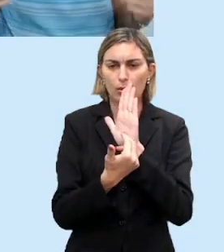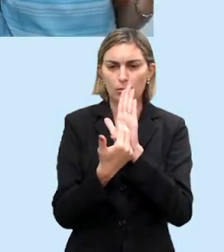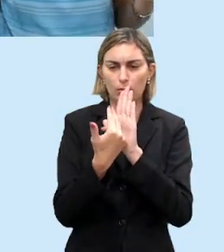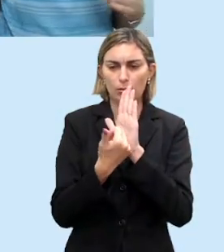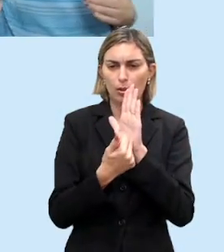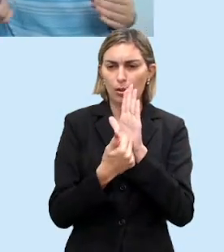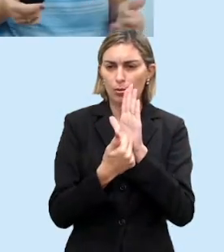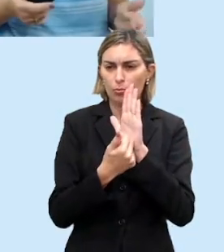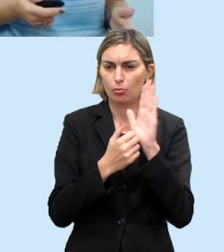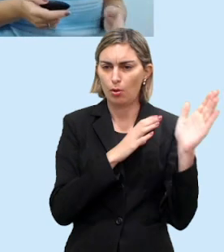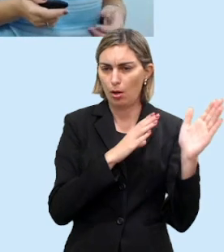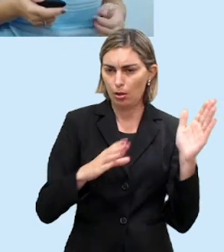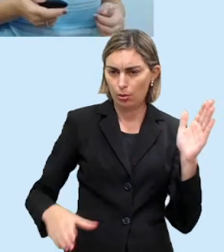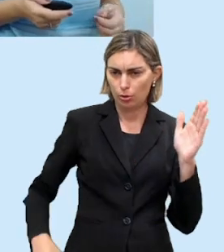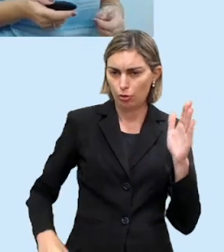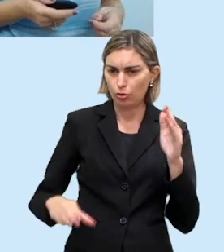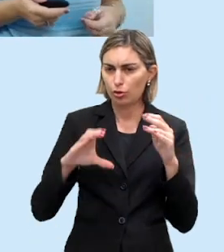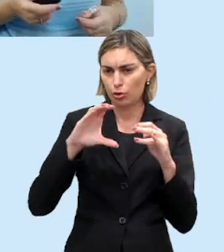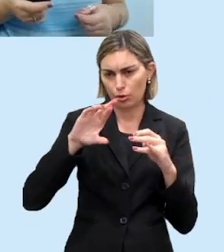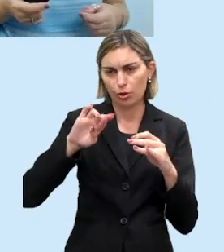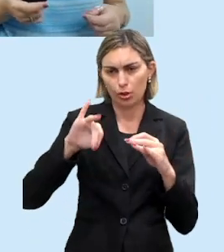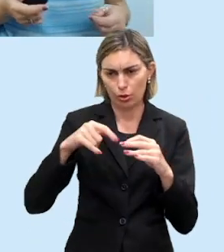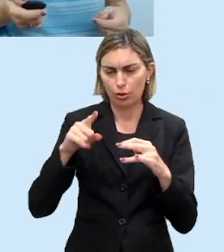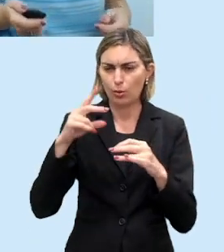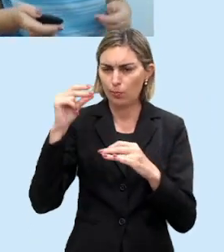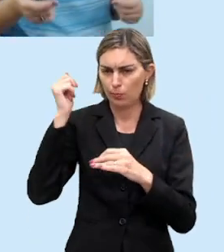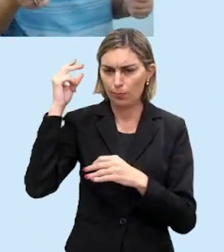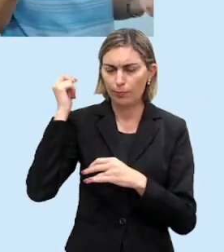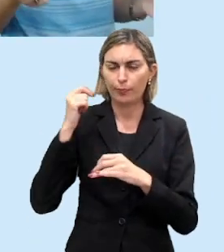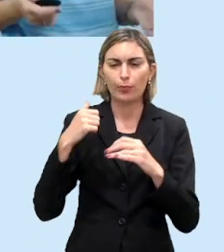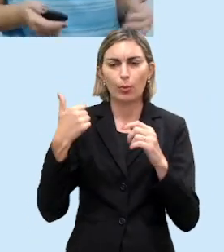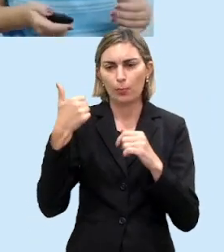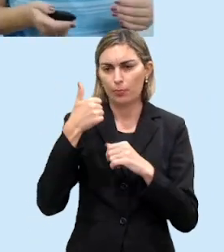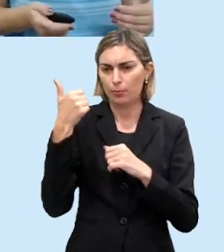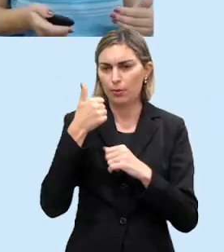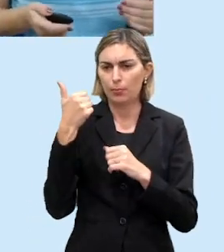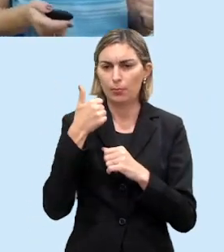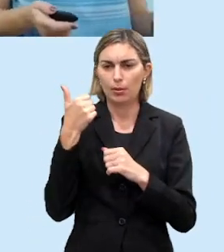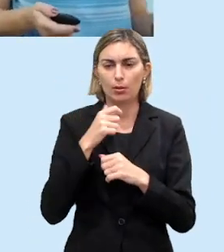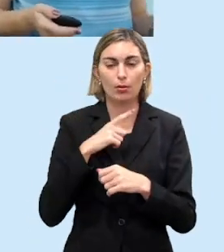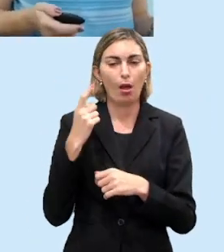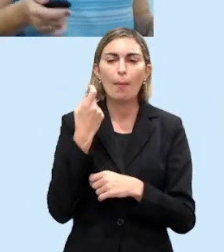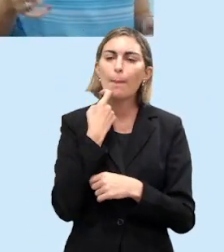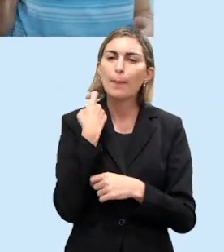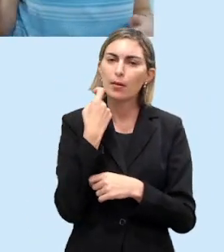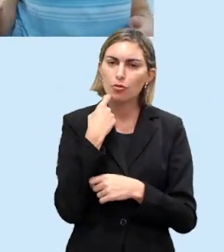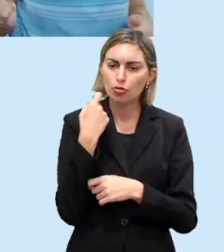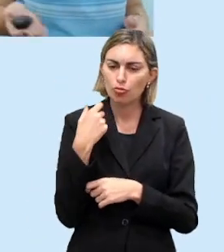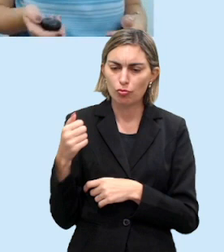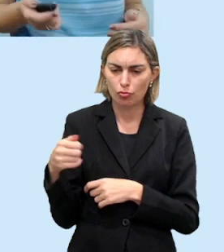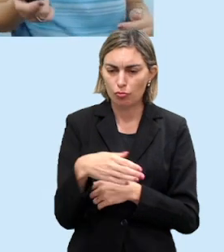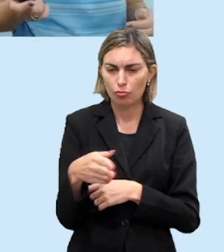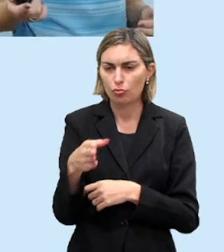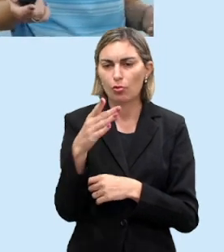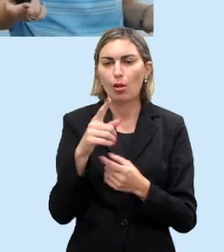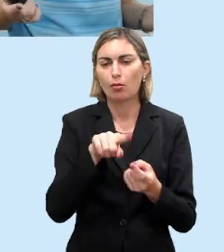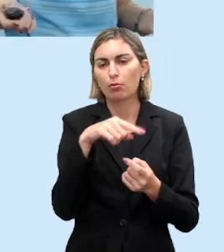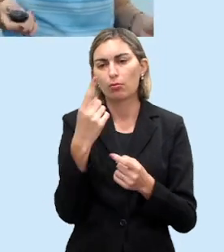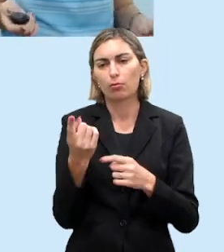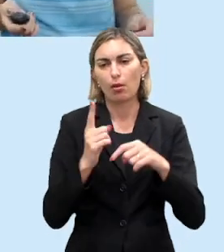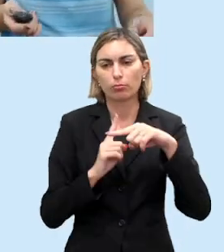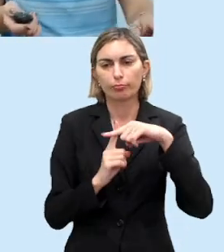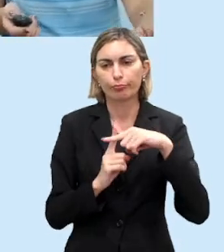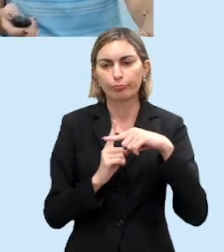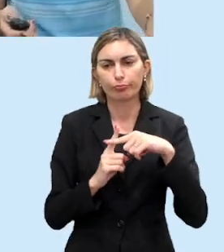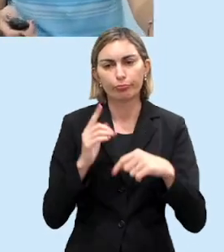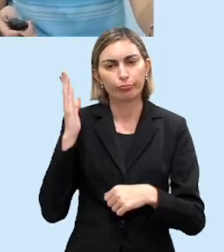cristãos bastante antigos, né? O primeiro que a gente tem aí é o peixe e depois ao lado a gente tem a cruz,